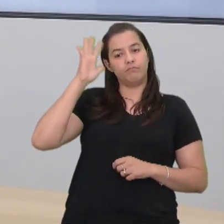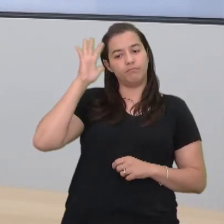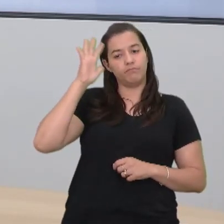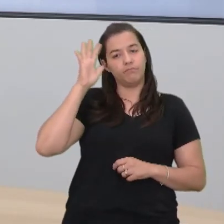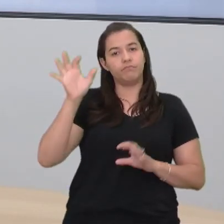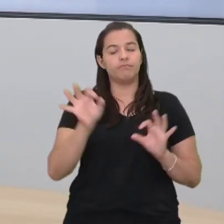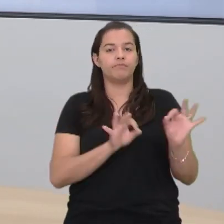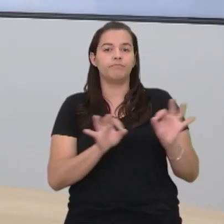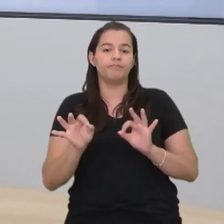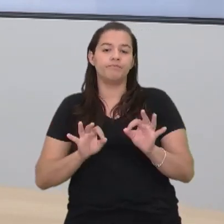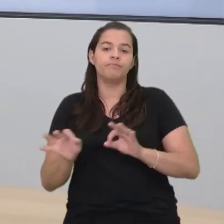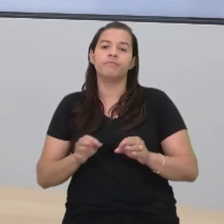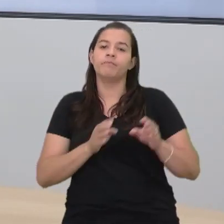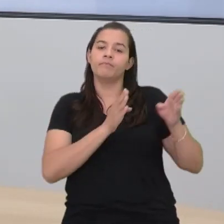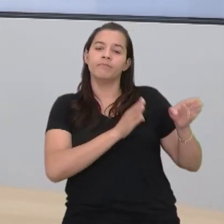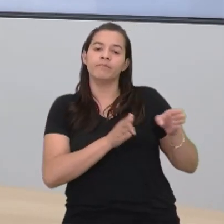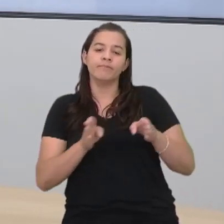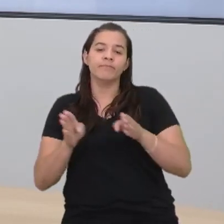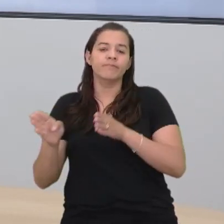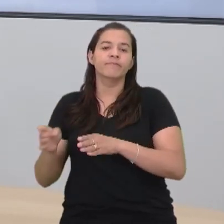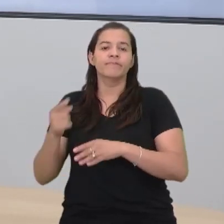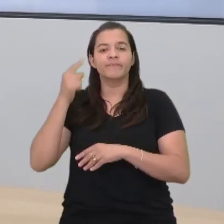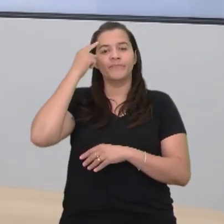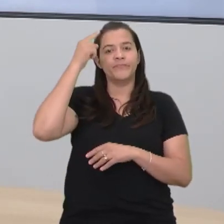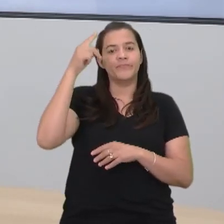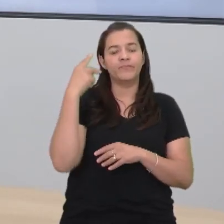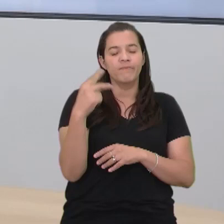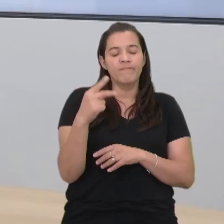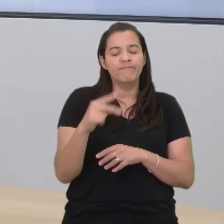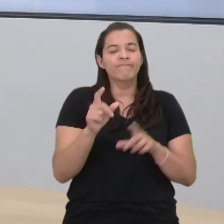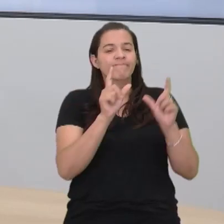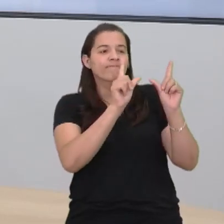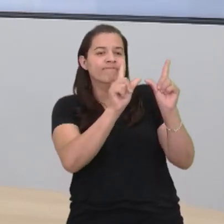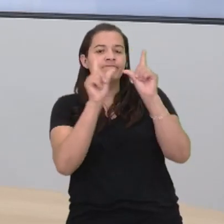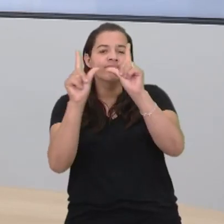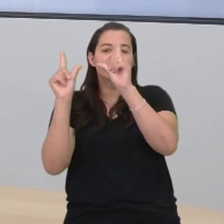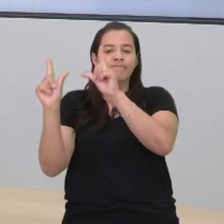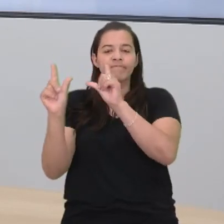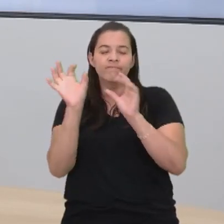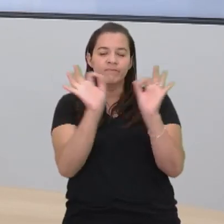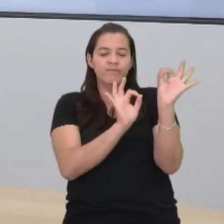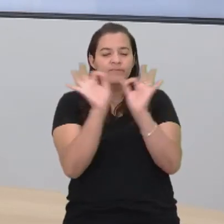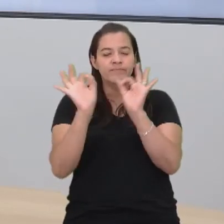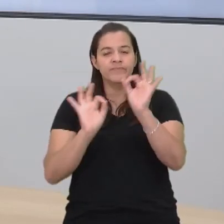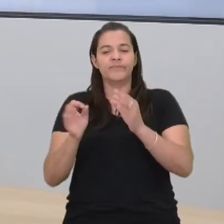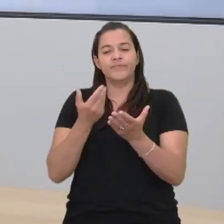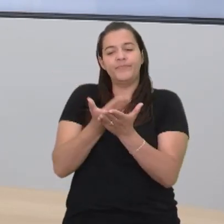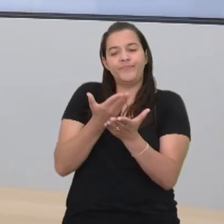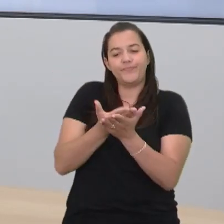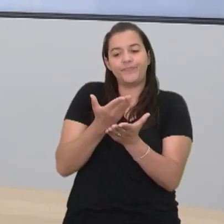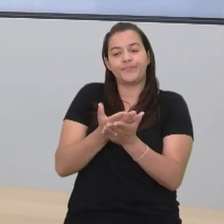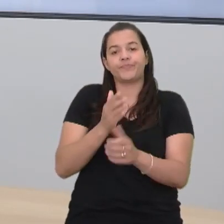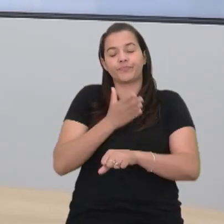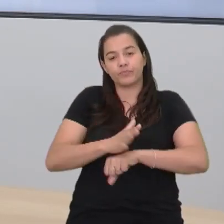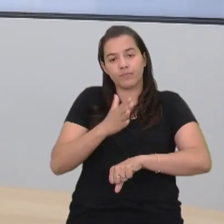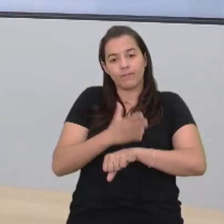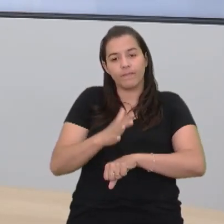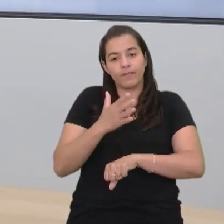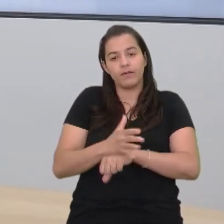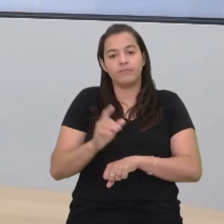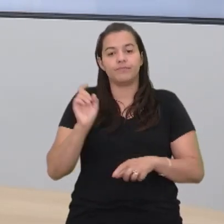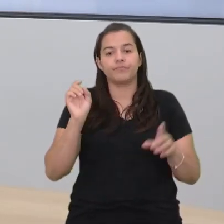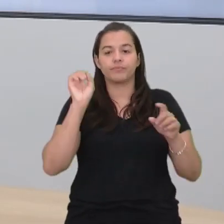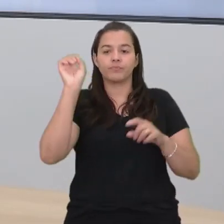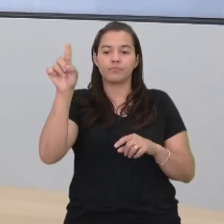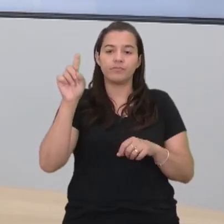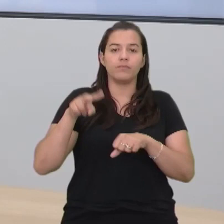Já imagina a sua programação. E aí você vai puxando os blocos e vai fazendo os movimentos. E aí, toda vez que você quer treinar, você aplica lá clica na